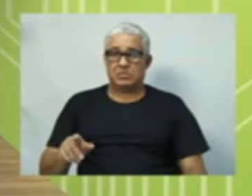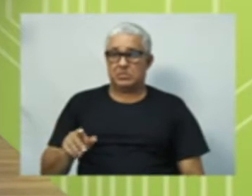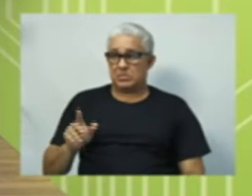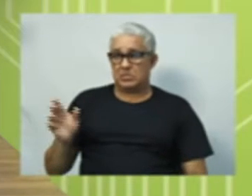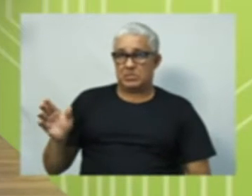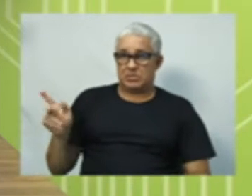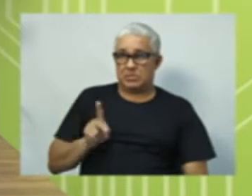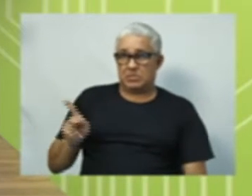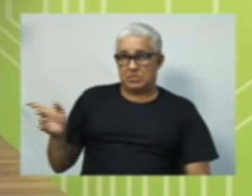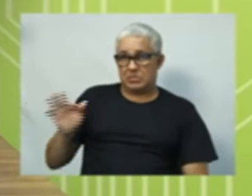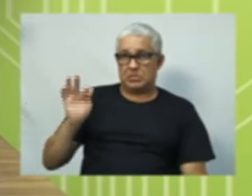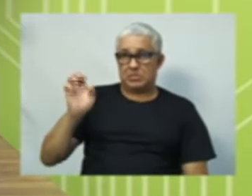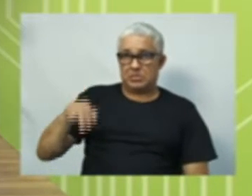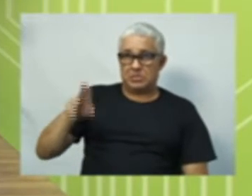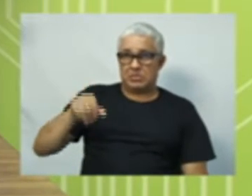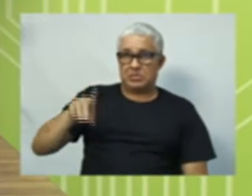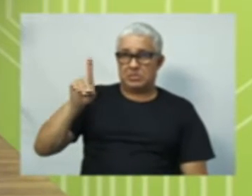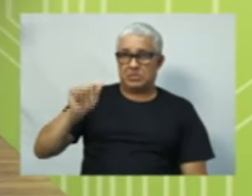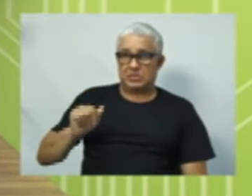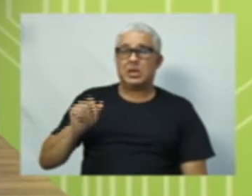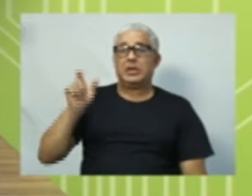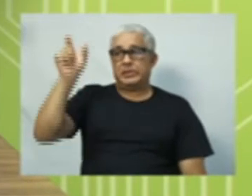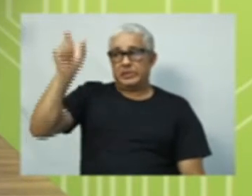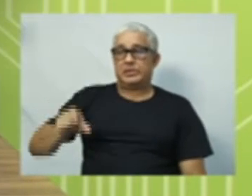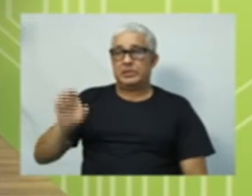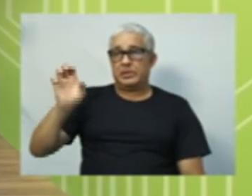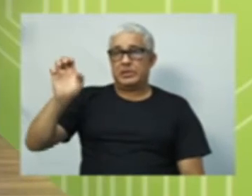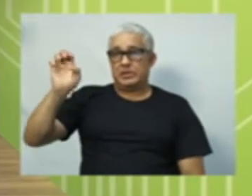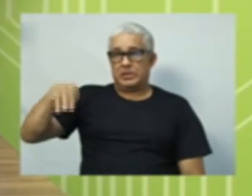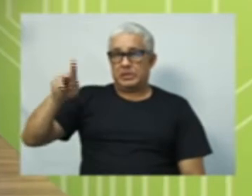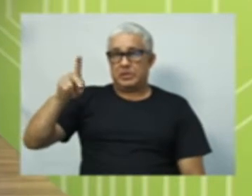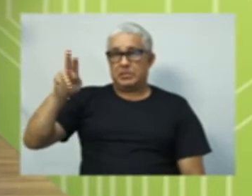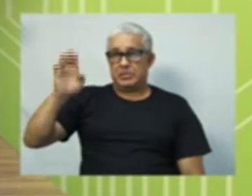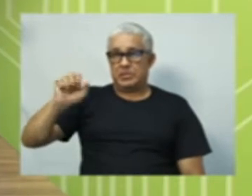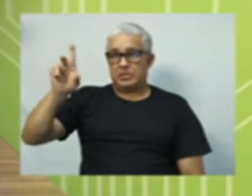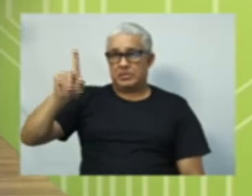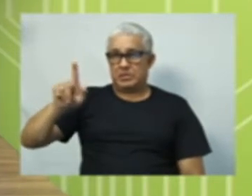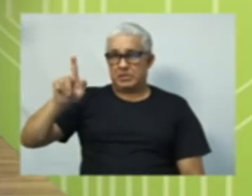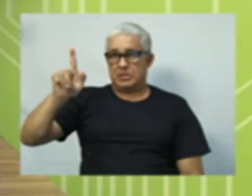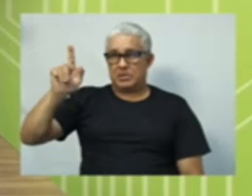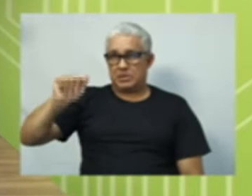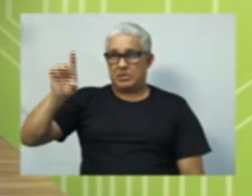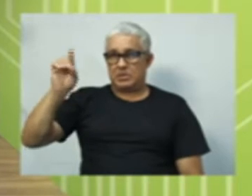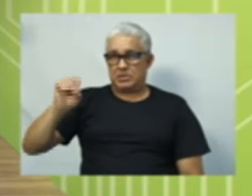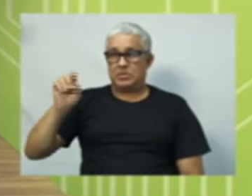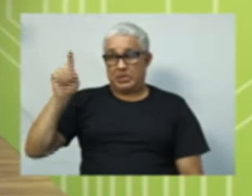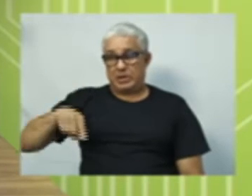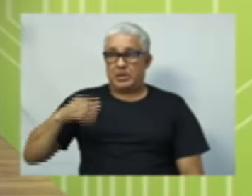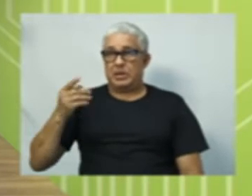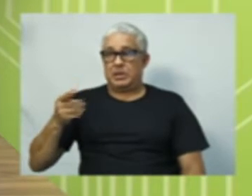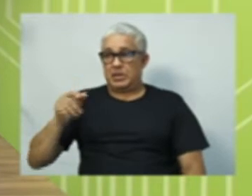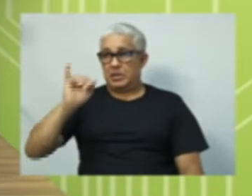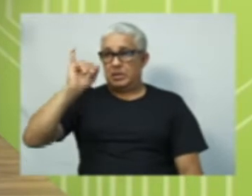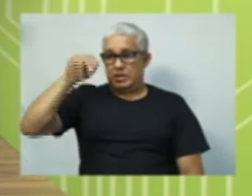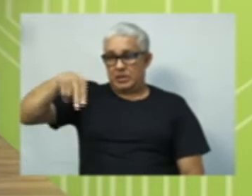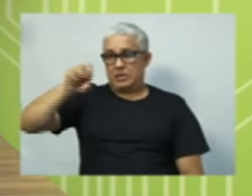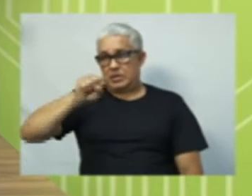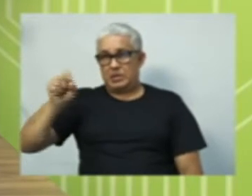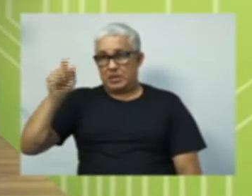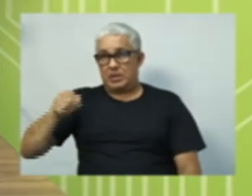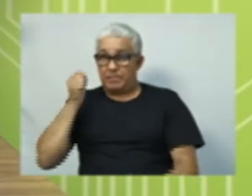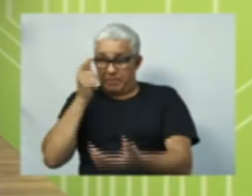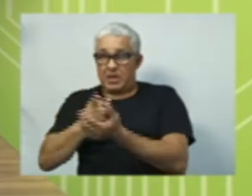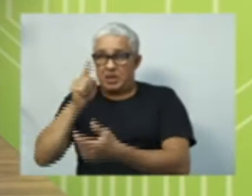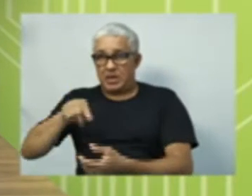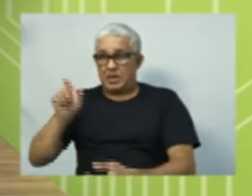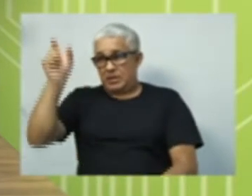Qual era? Do empregado e o empregador. O INSS, quem paga é o empregado, é descontado do